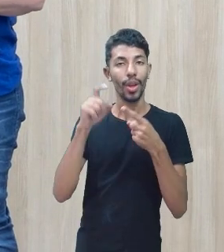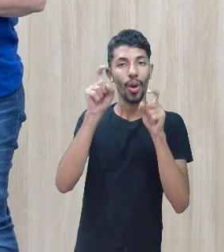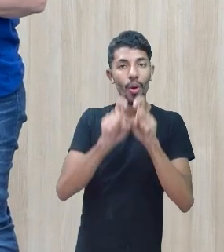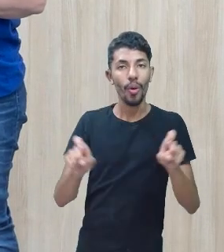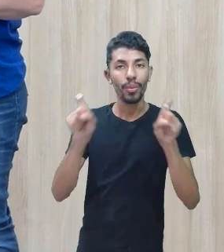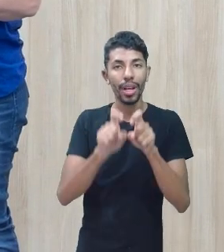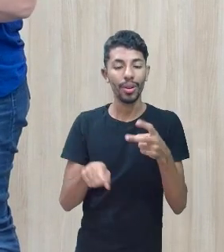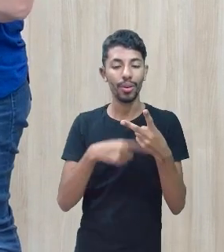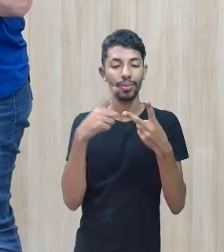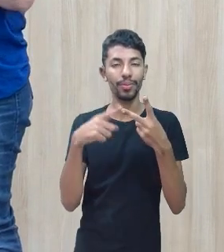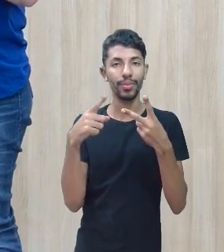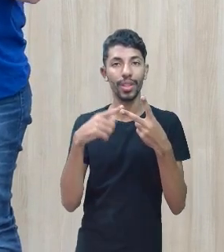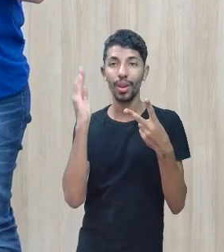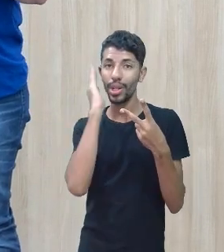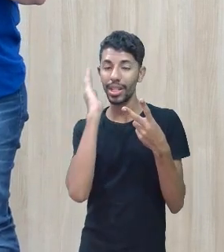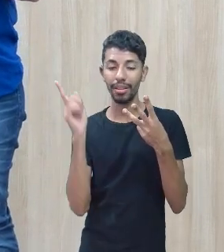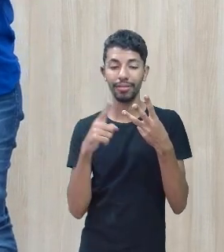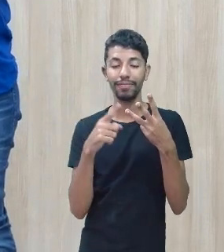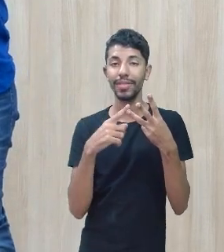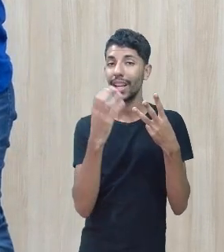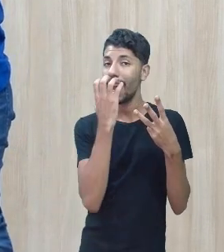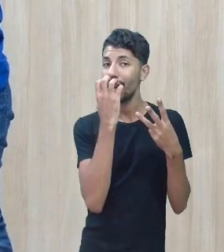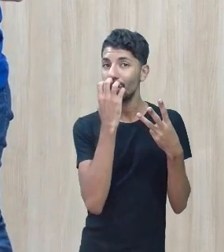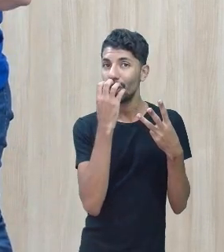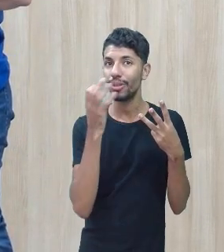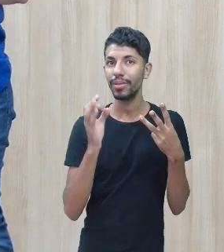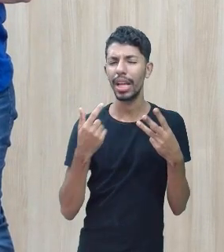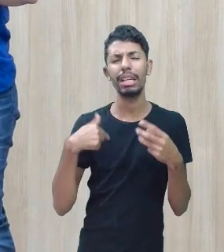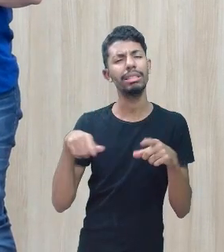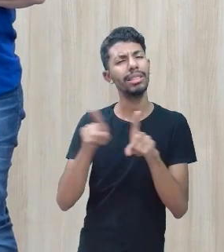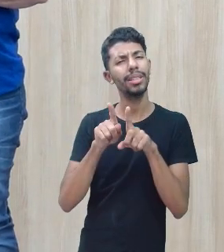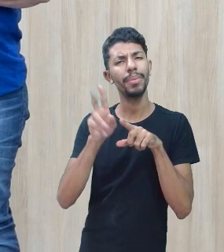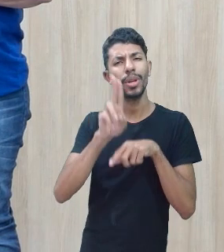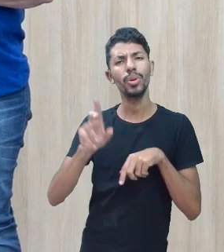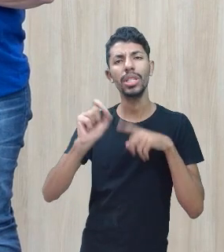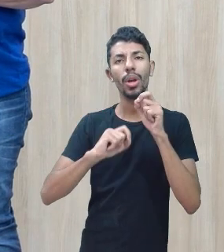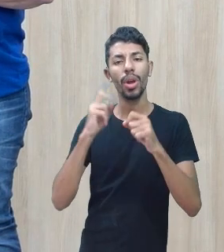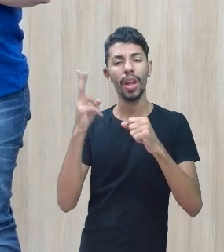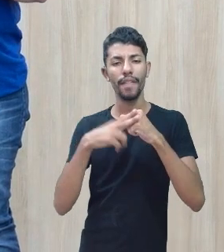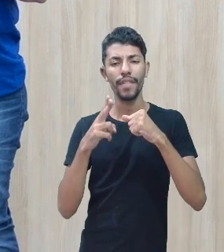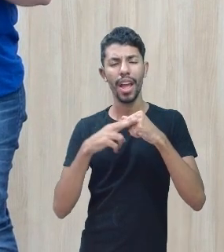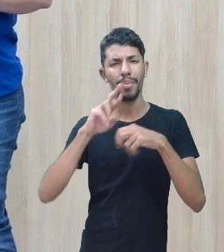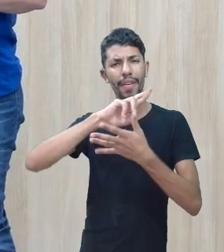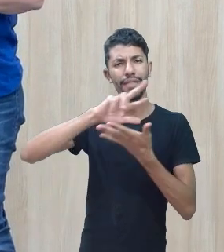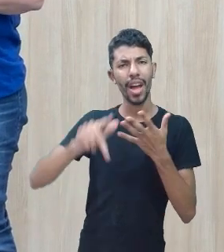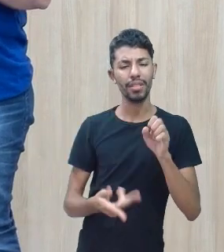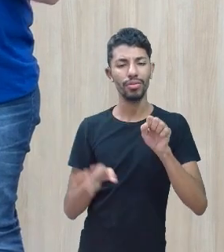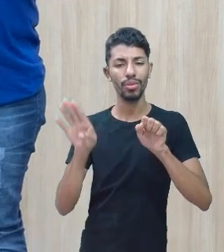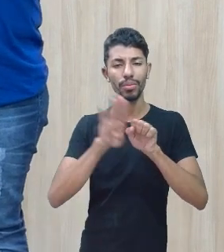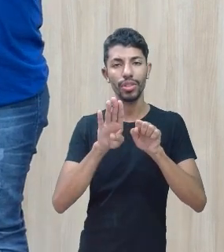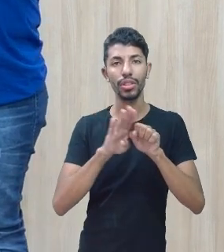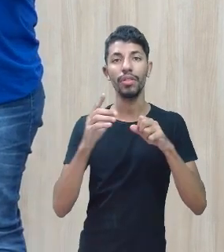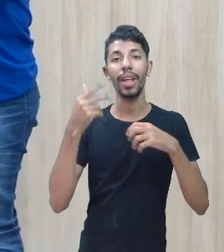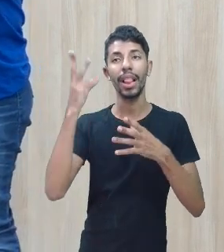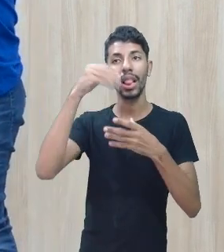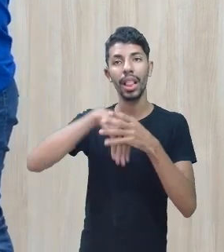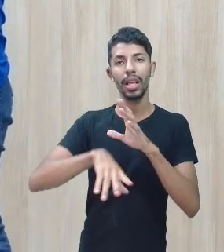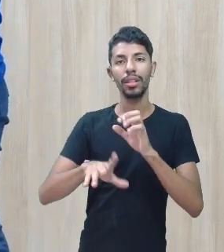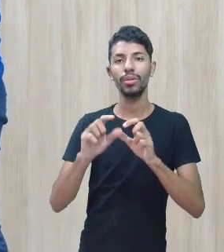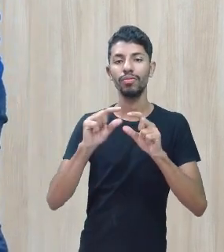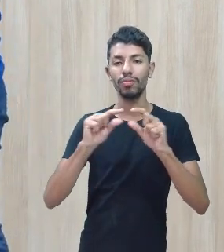o cachorro. E aí eu usei verbo, eu usei outros substantivos dentro desta